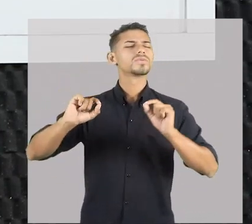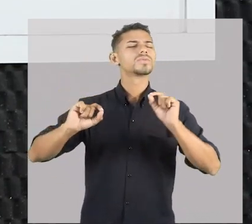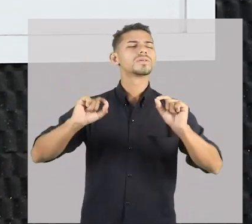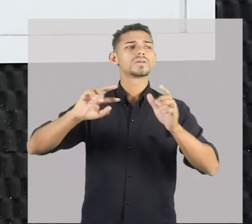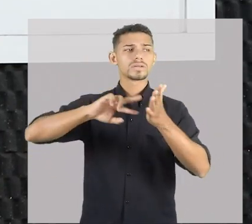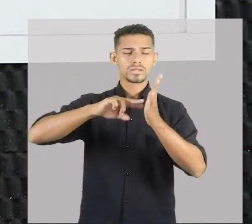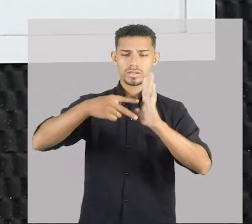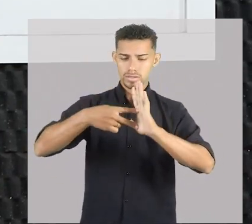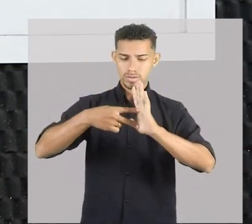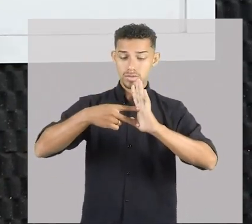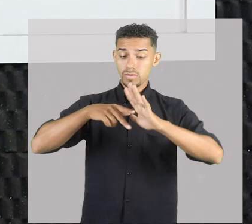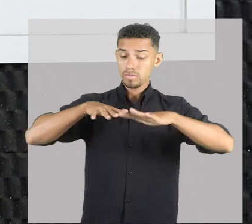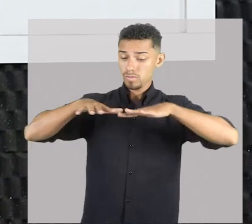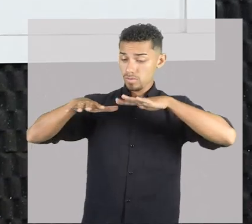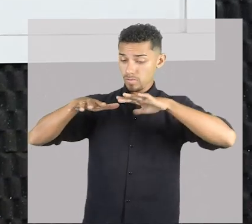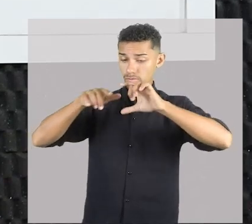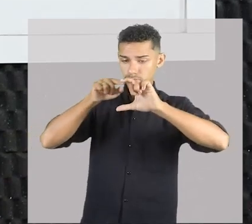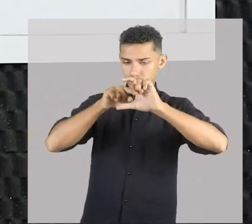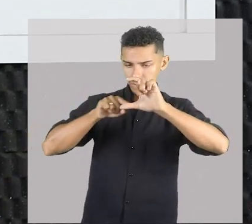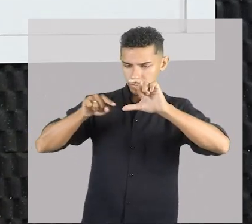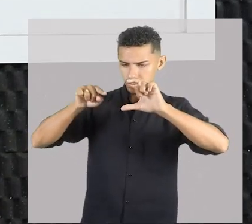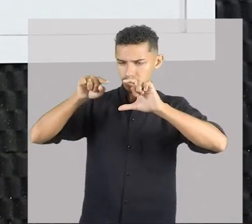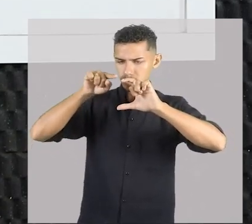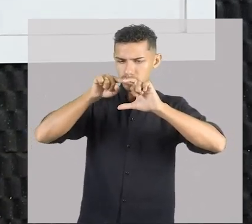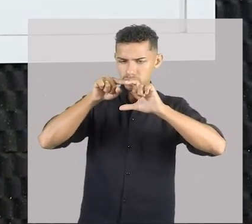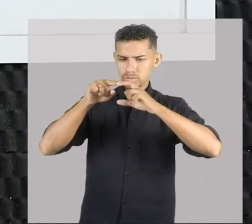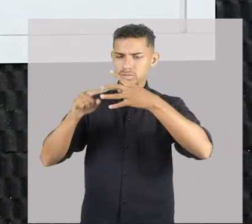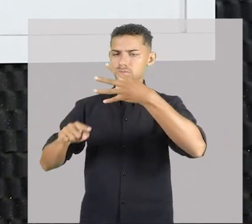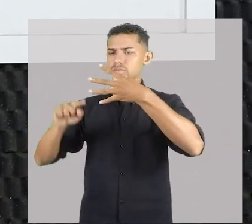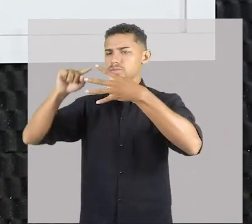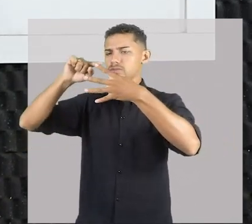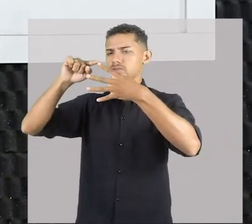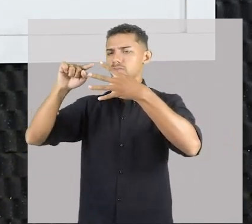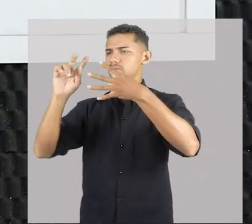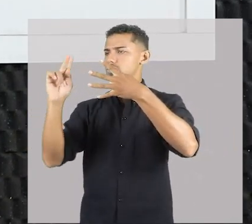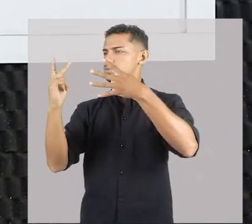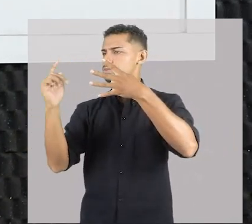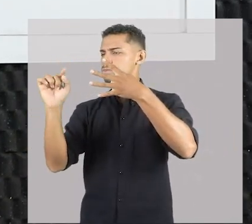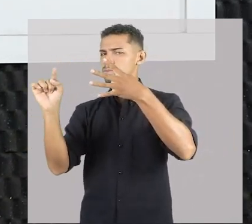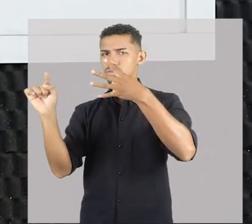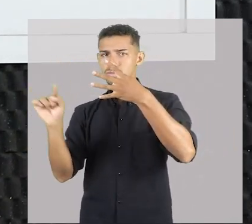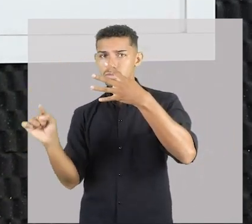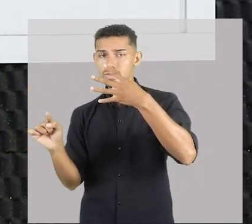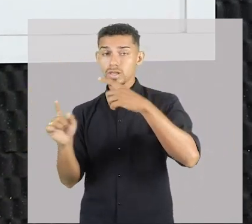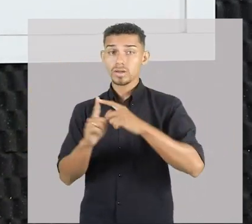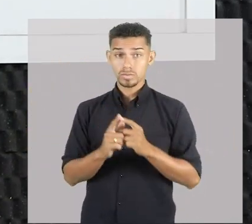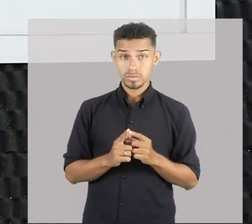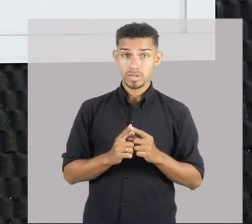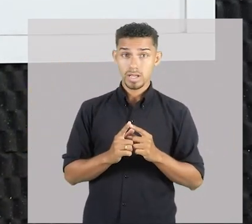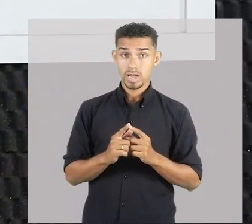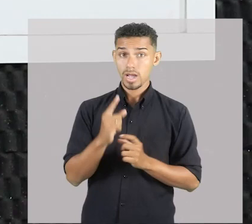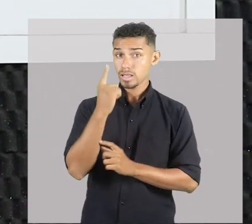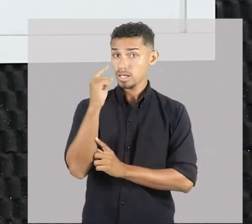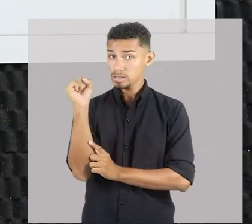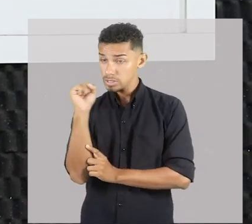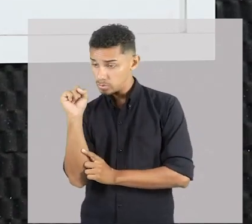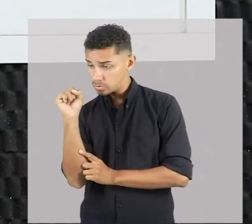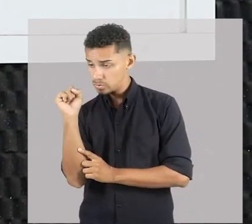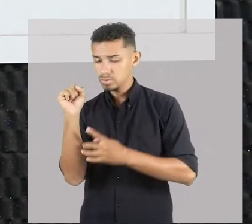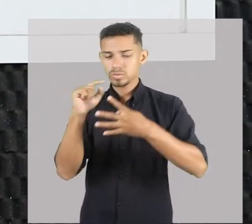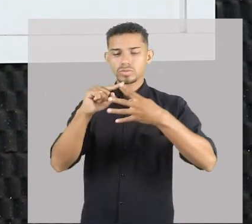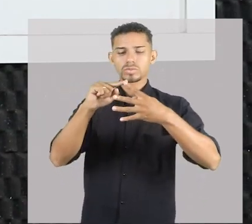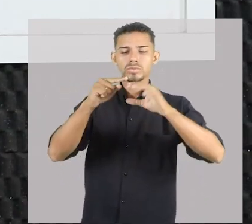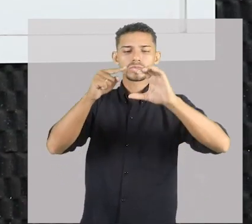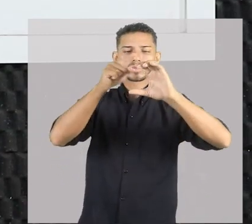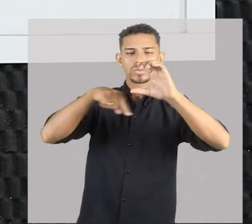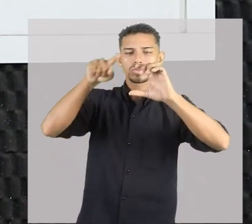com frequência de 4 Hz? Quer dizer que a cada segundo dá 4 voltas. 4